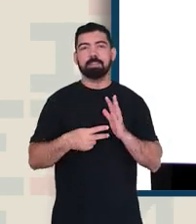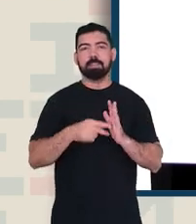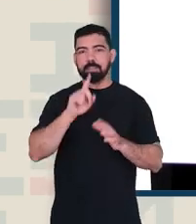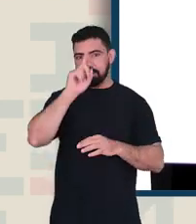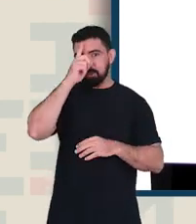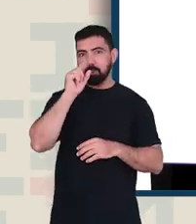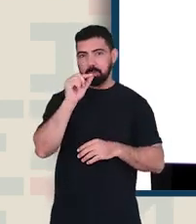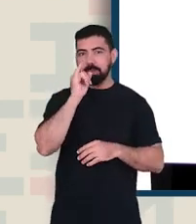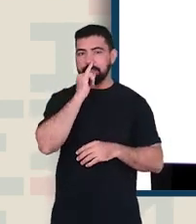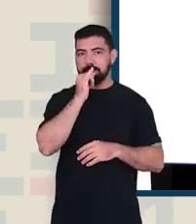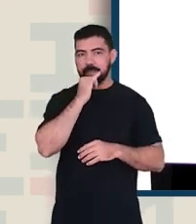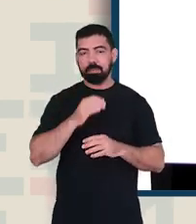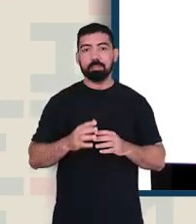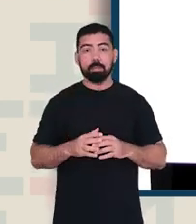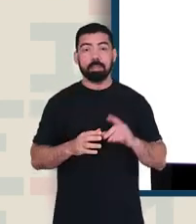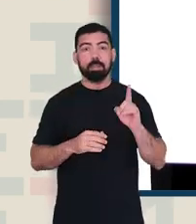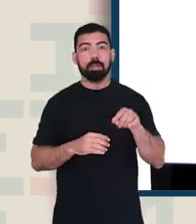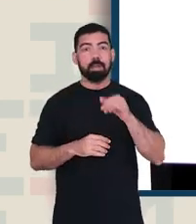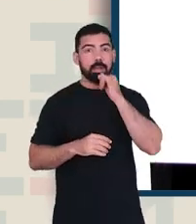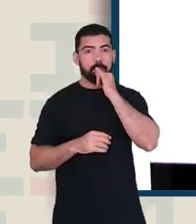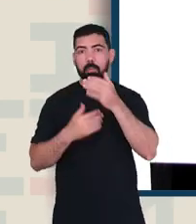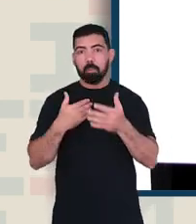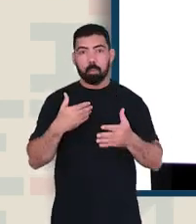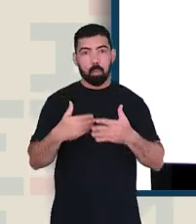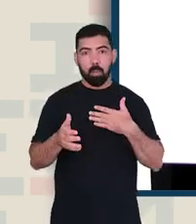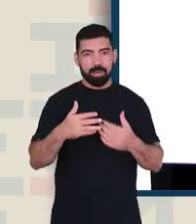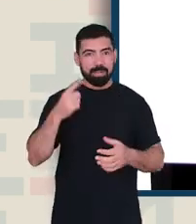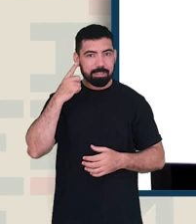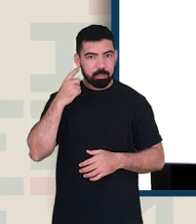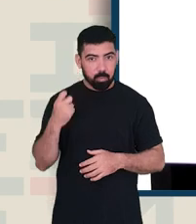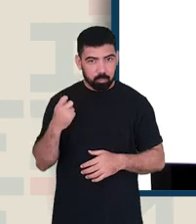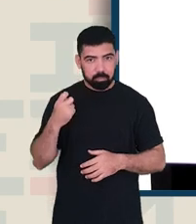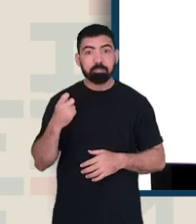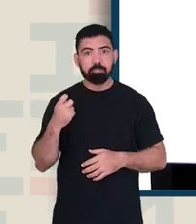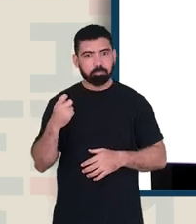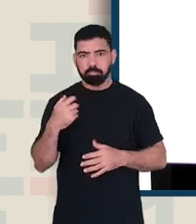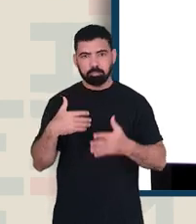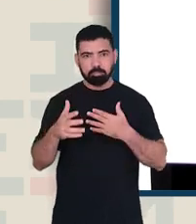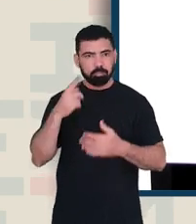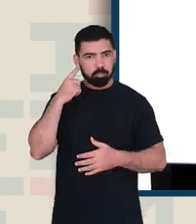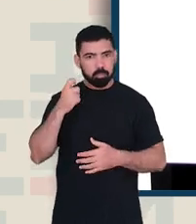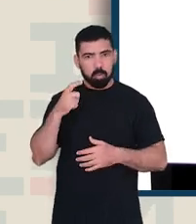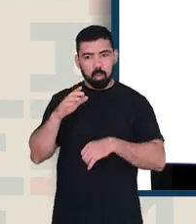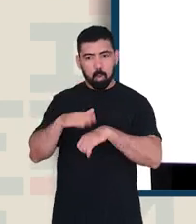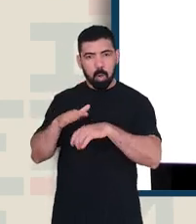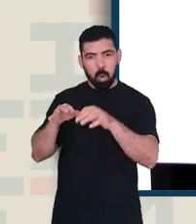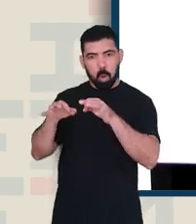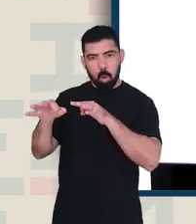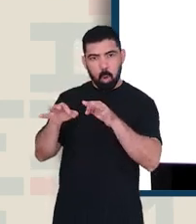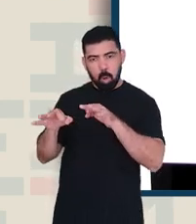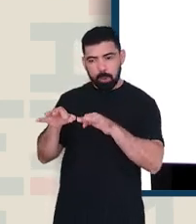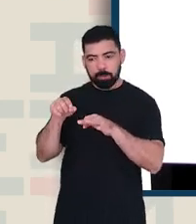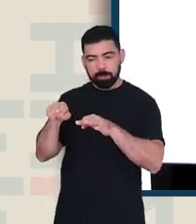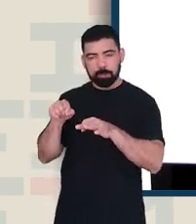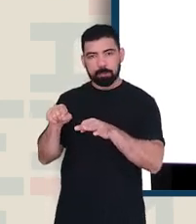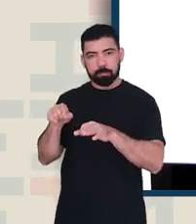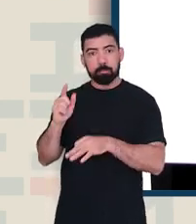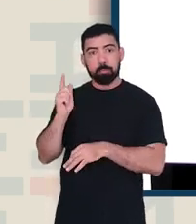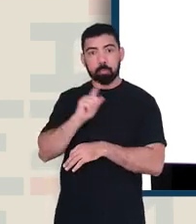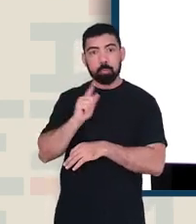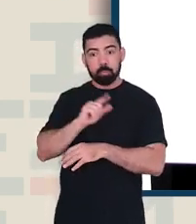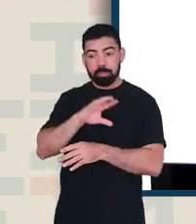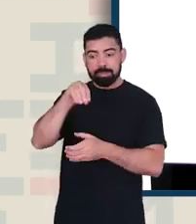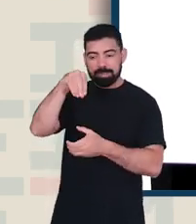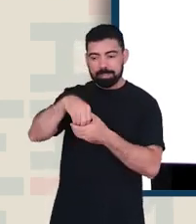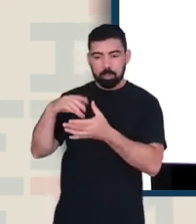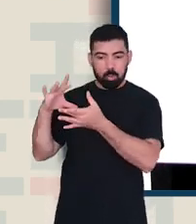ideia de tomar qualquer som e organizar de alguma maneira dentro